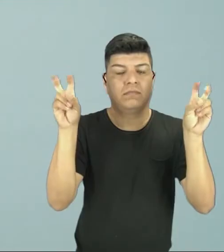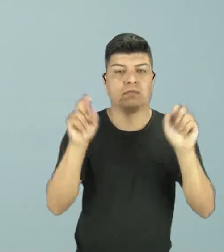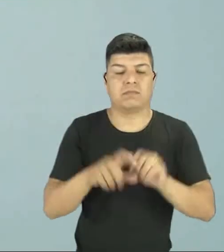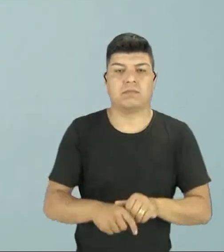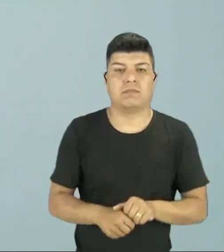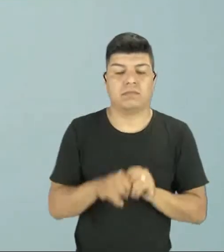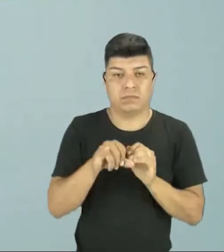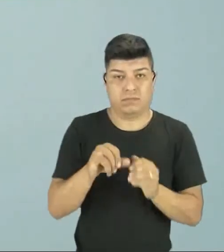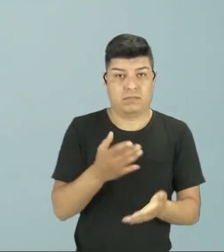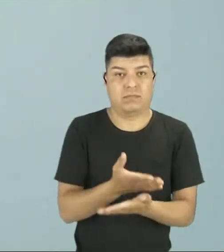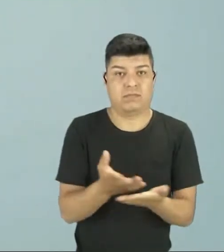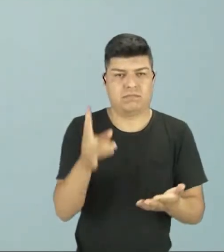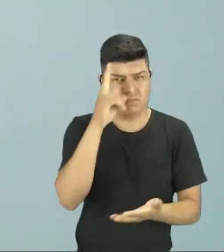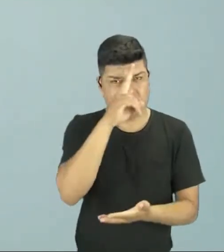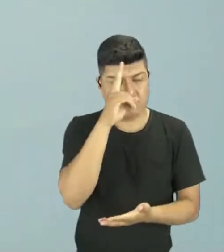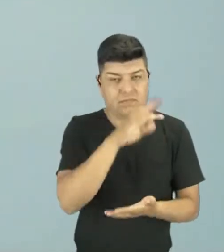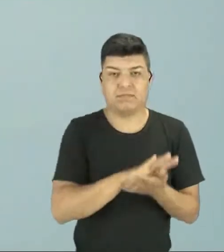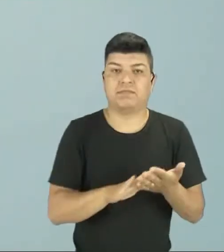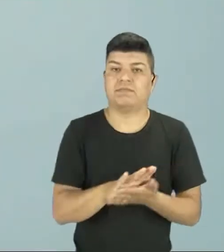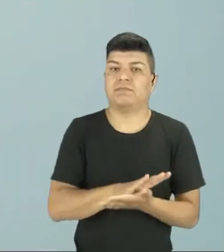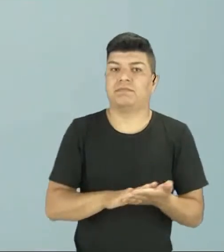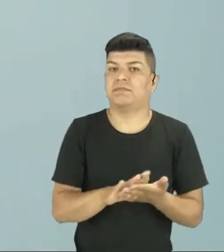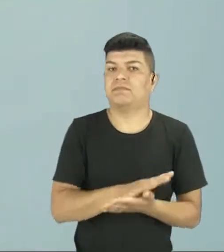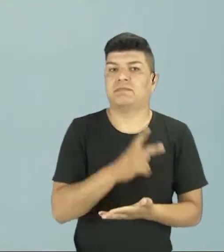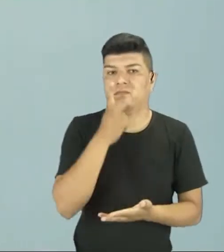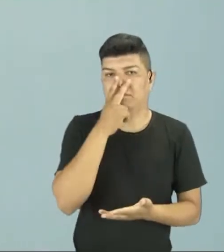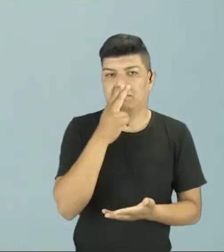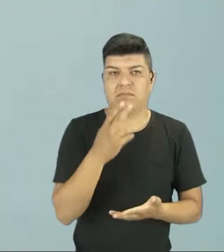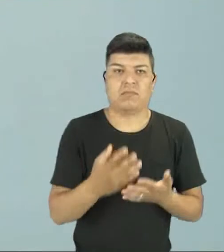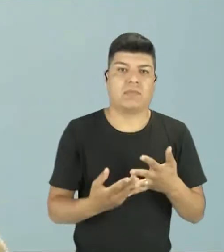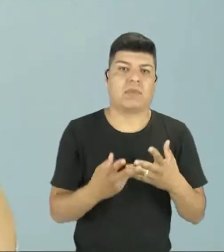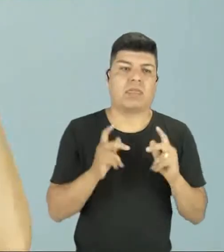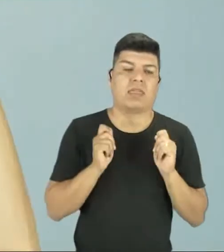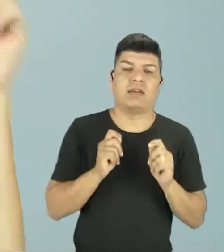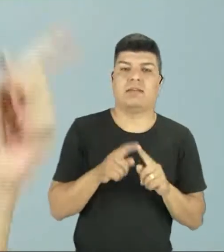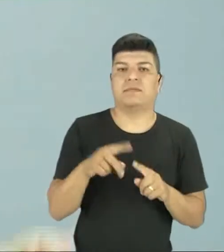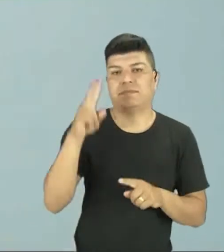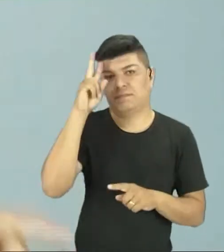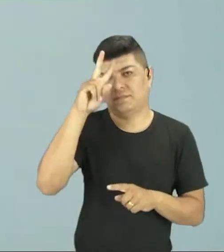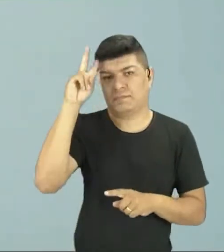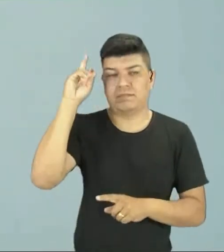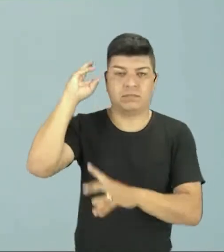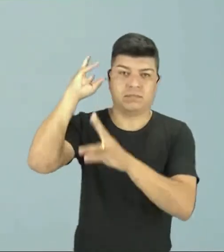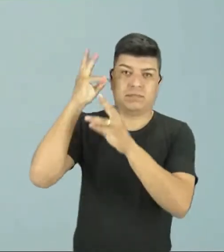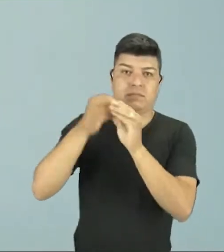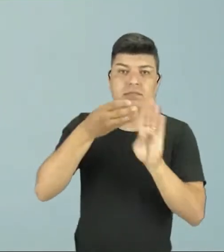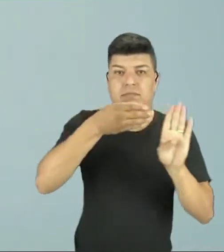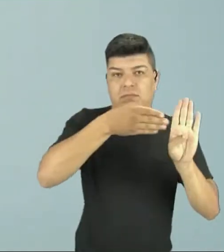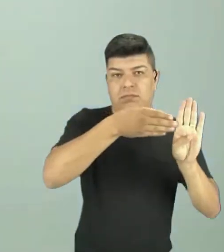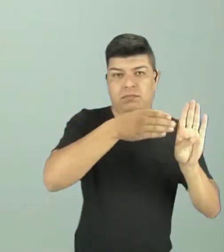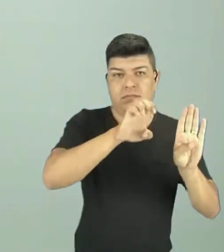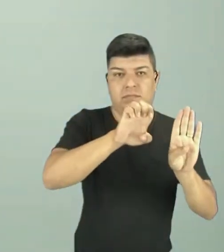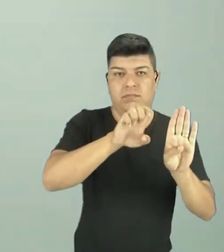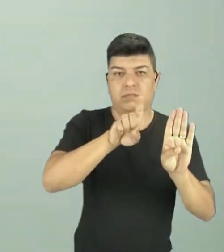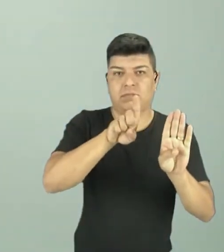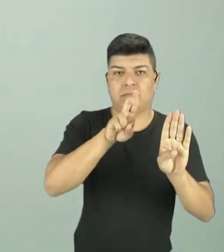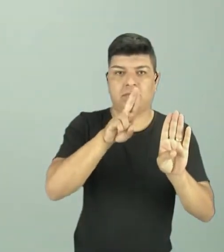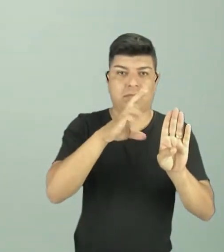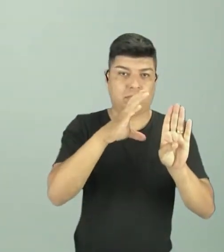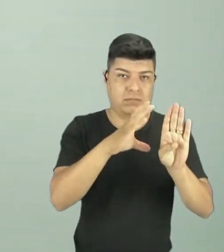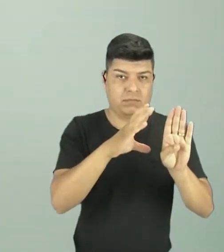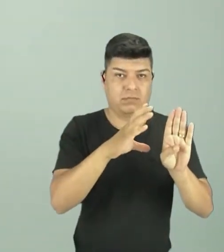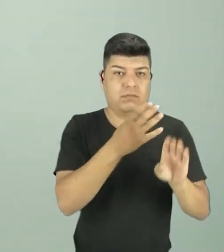E se você não lembra mais ou está meio vago na sua memória, volta lá no portal Eduque e acessa a aula de